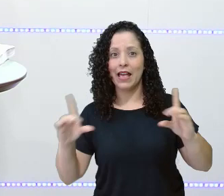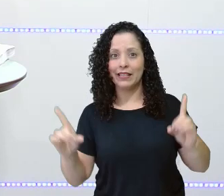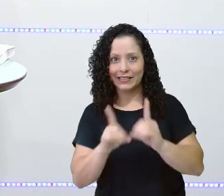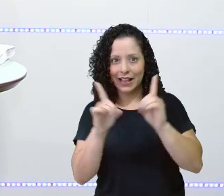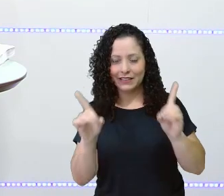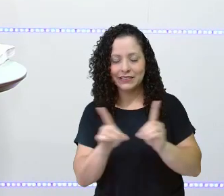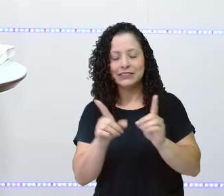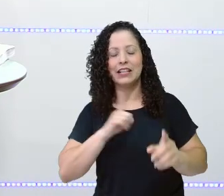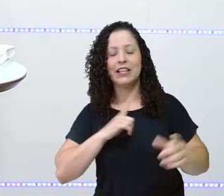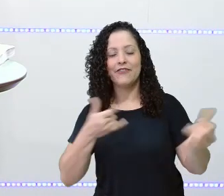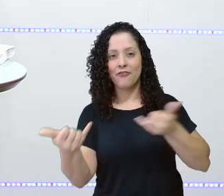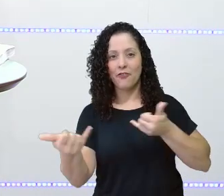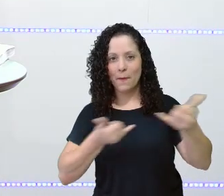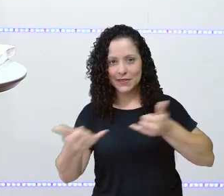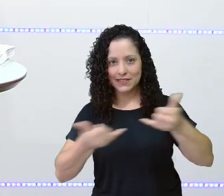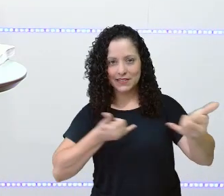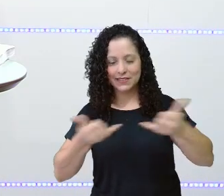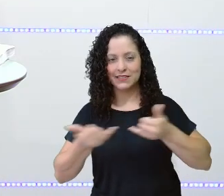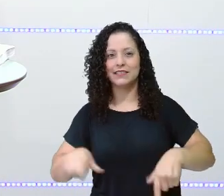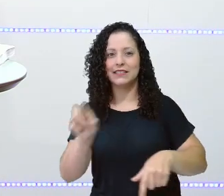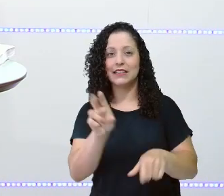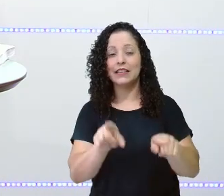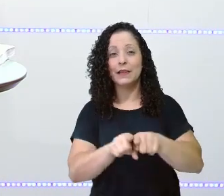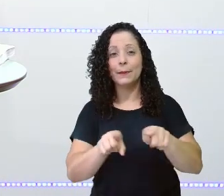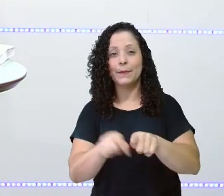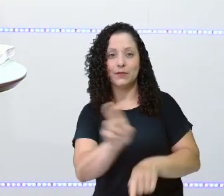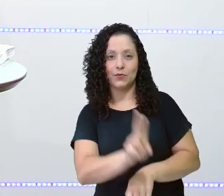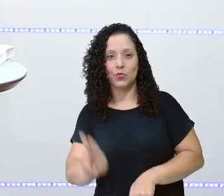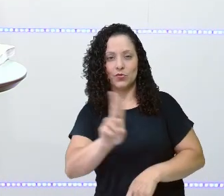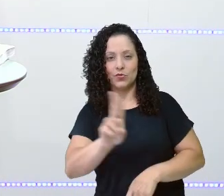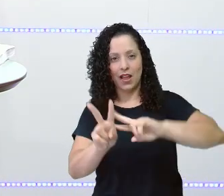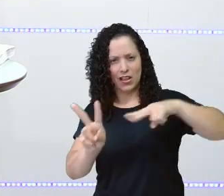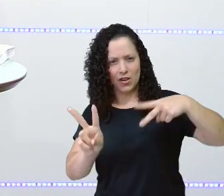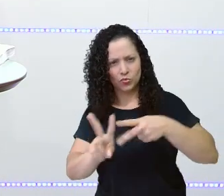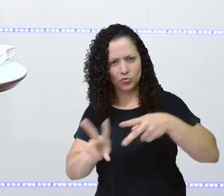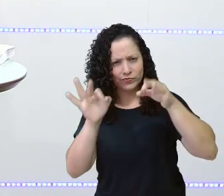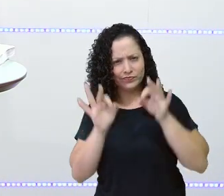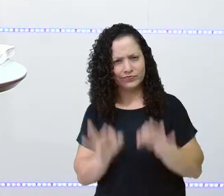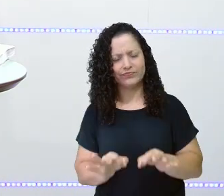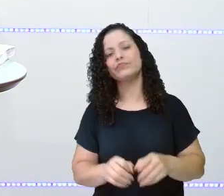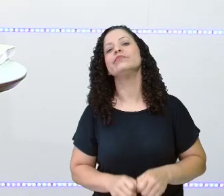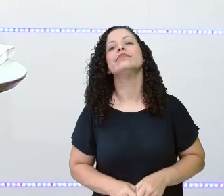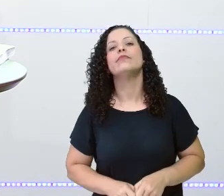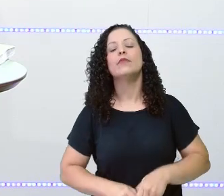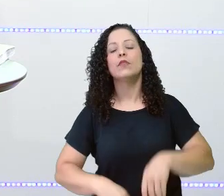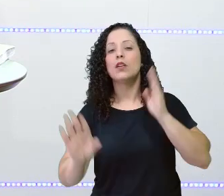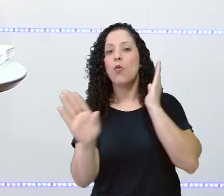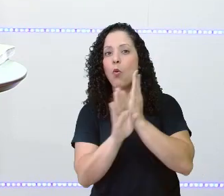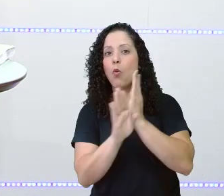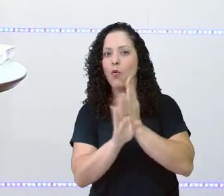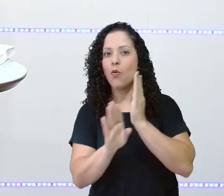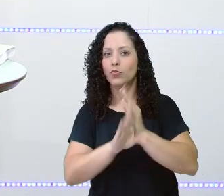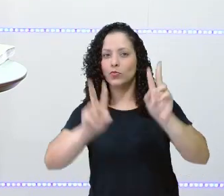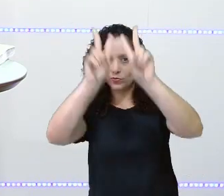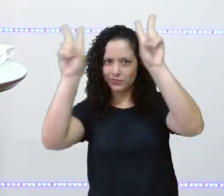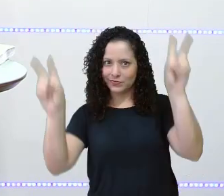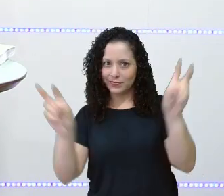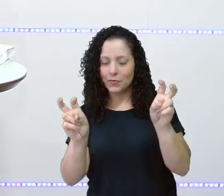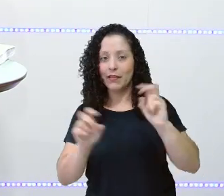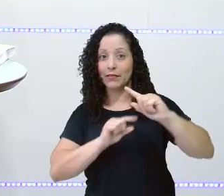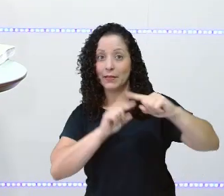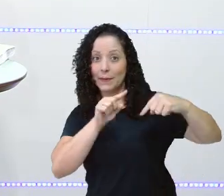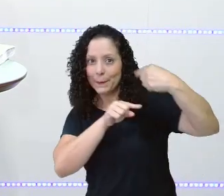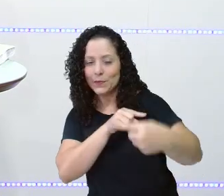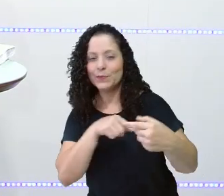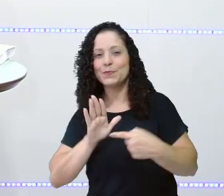as informações e trazendo os recursos e sendo sempre propositivo. No nosso segundo encontro, com essa mesma temática, a gente